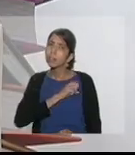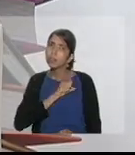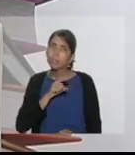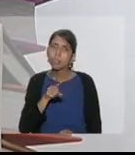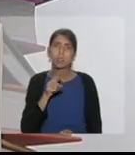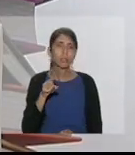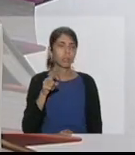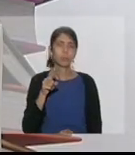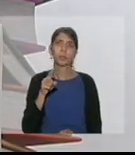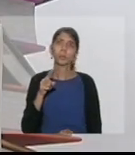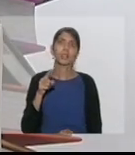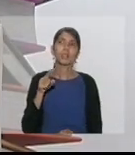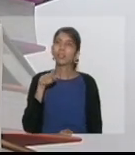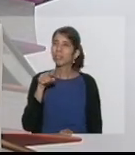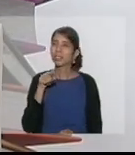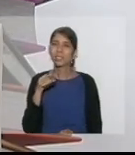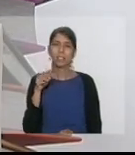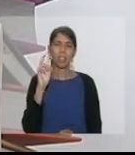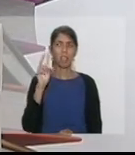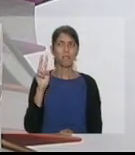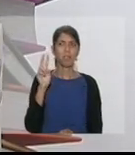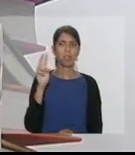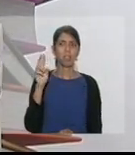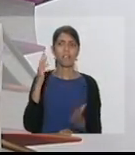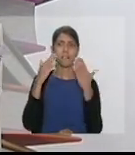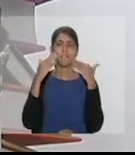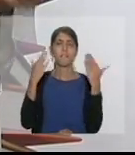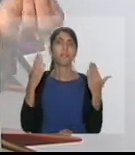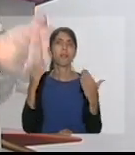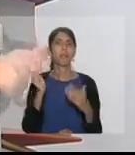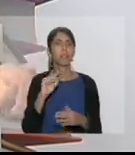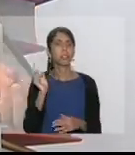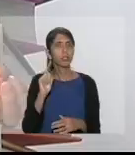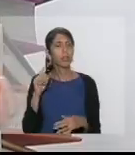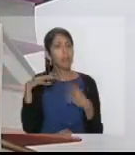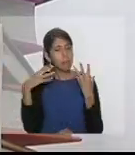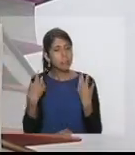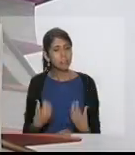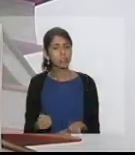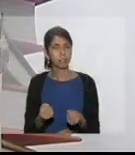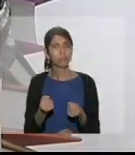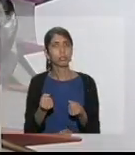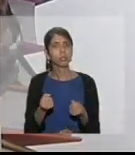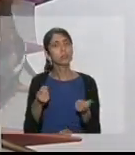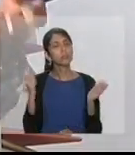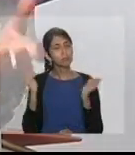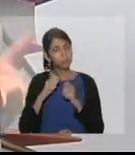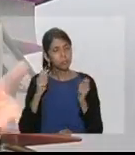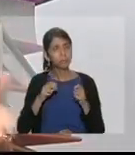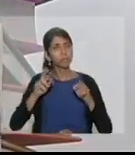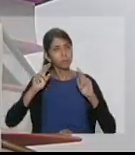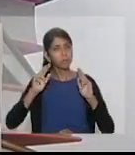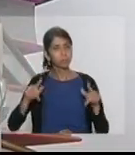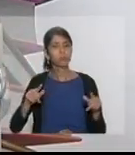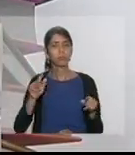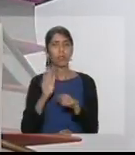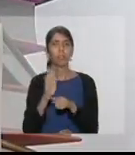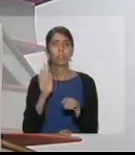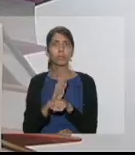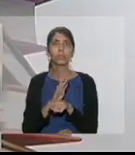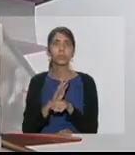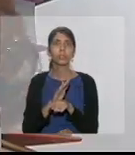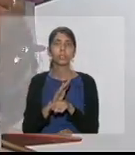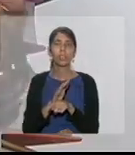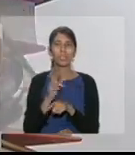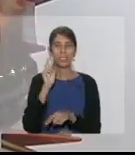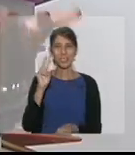dizer, não vá apenas pelas aparências, as aparências são, aceite isso, quem vai fazer diferença é você. Então